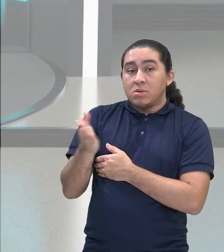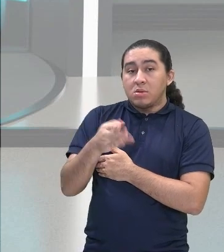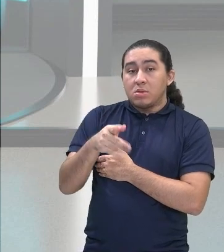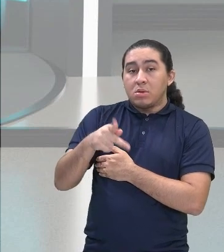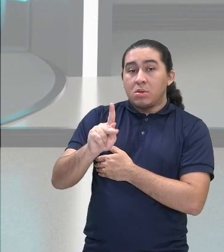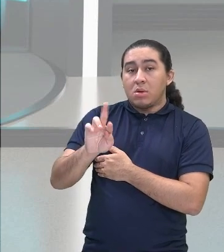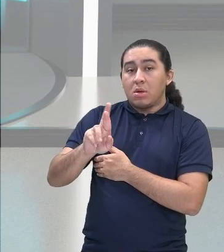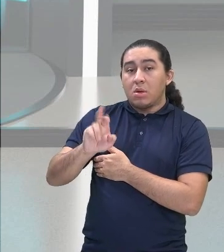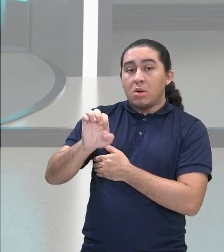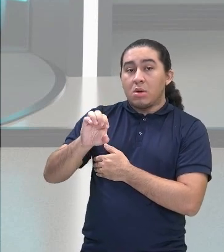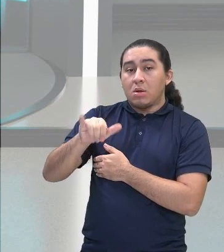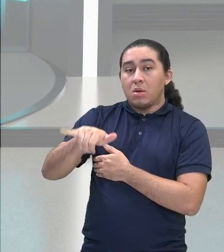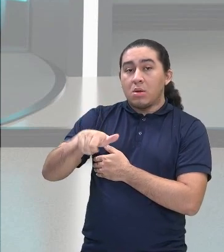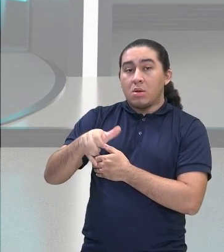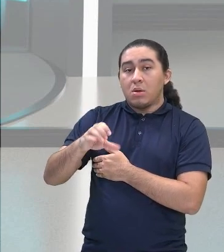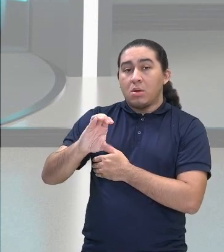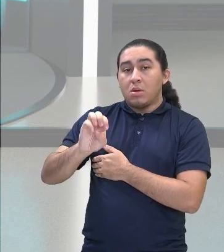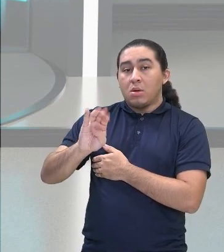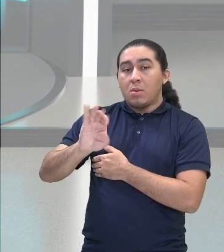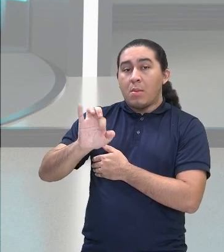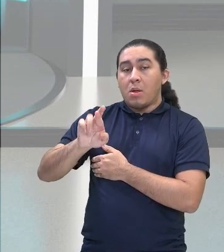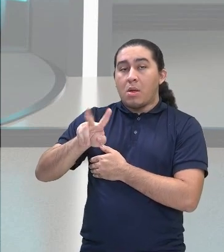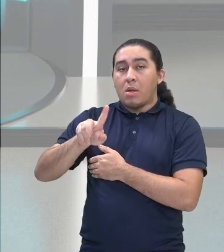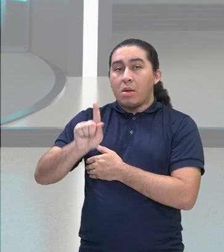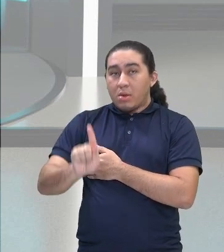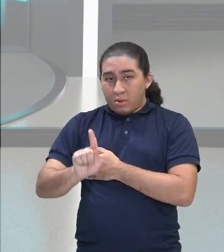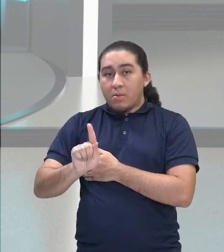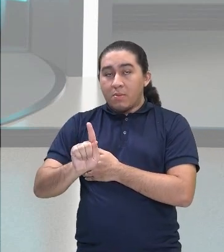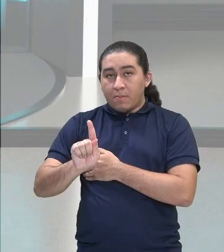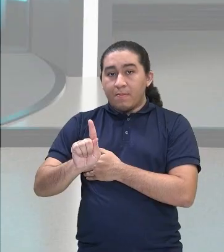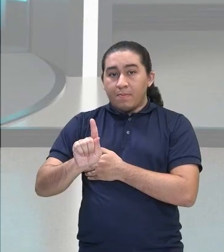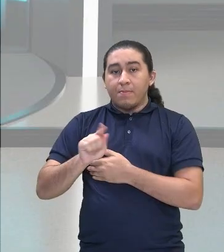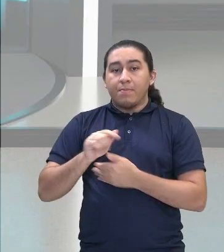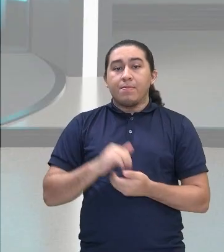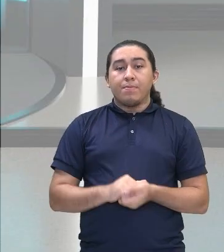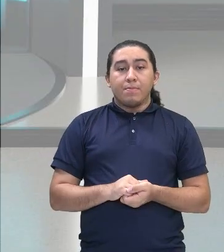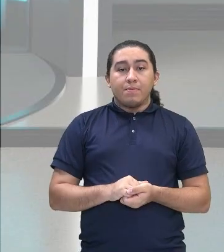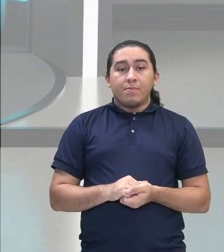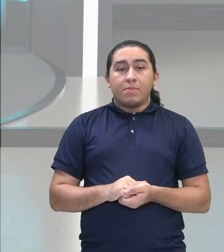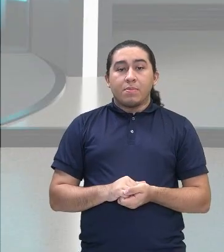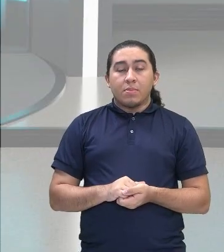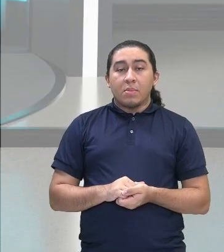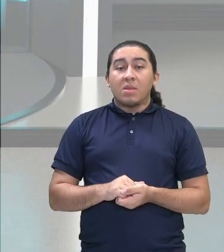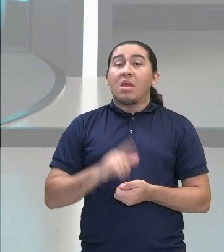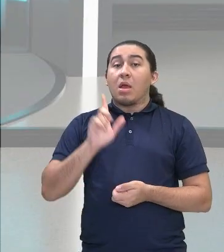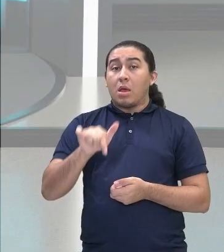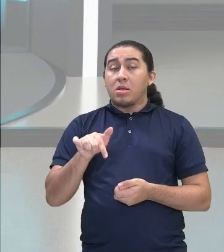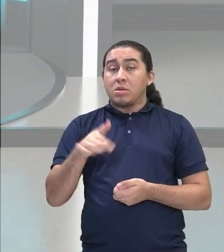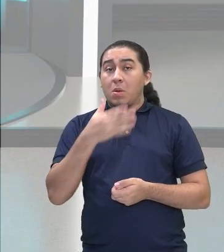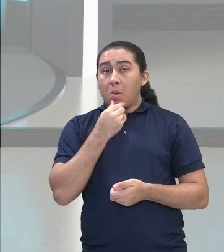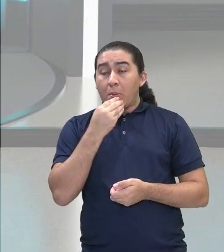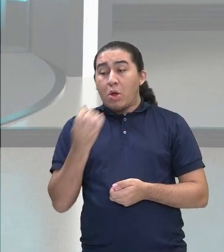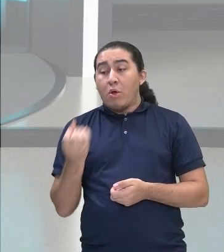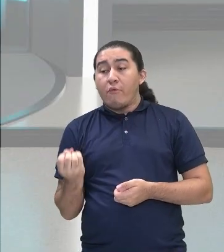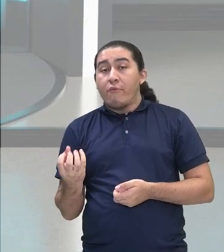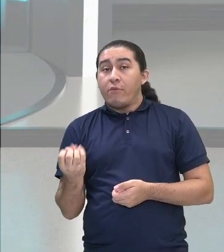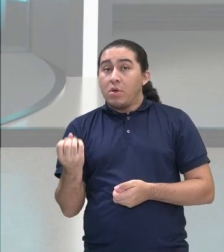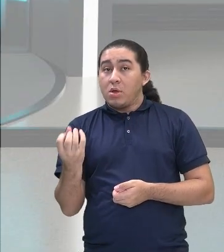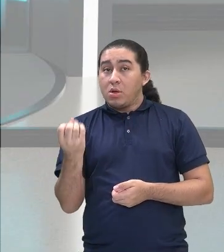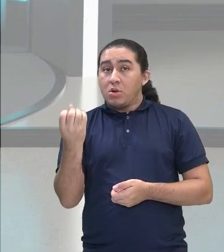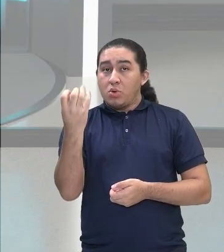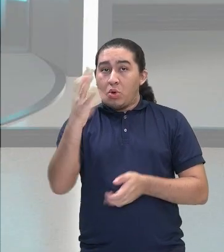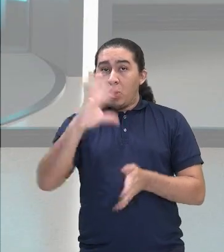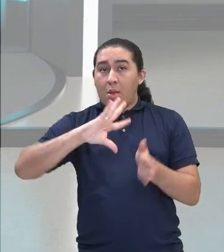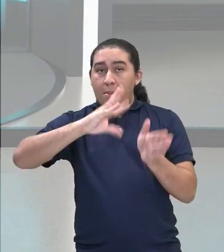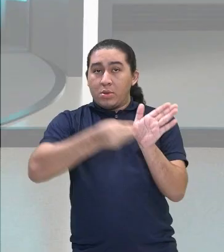naturalizou brasileiro. Então, ele realizou diversas viagens à Amazônia e no Pantanal Mato